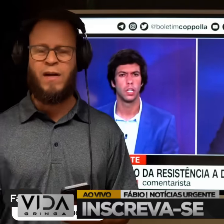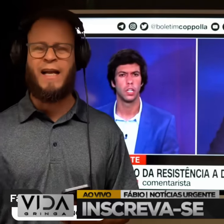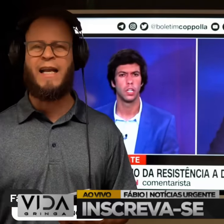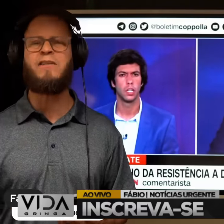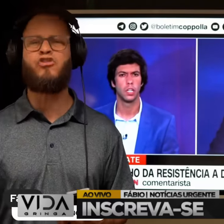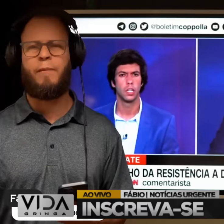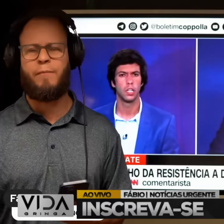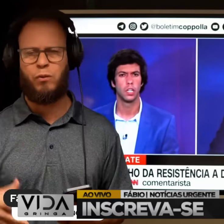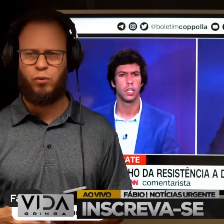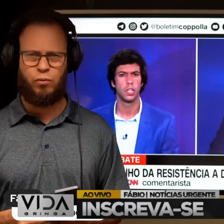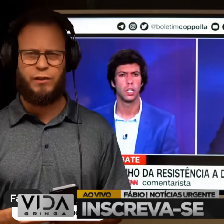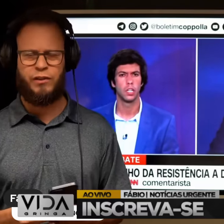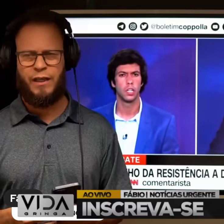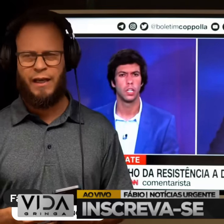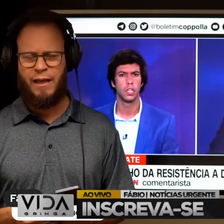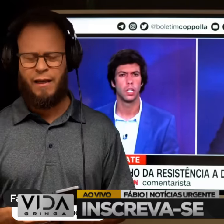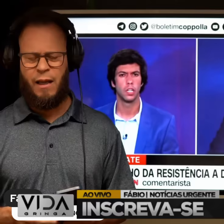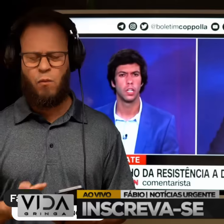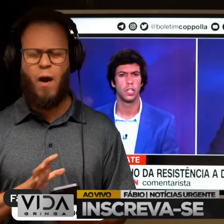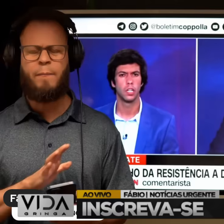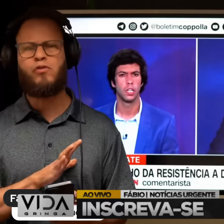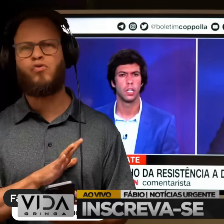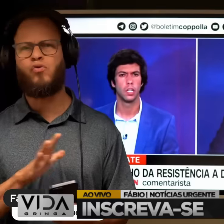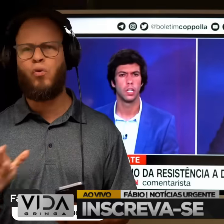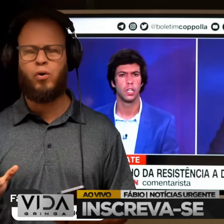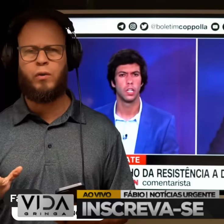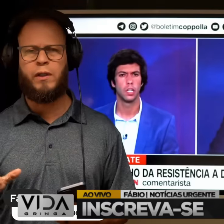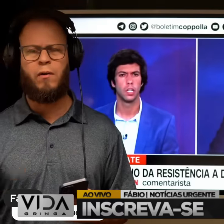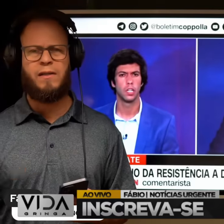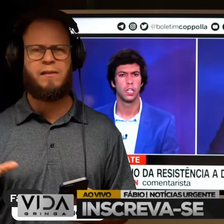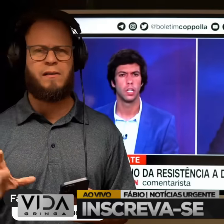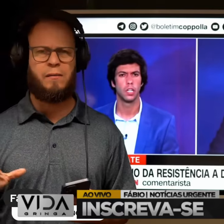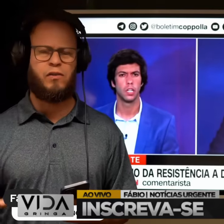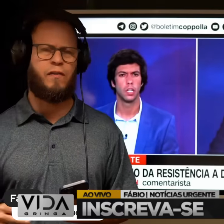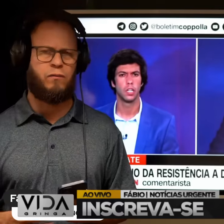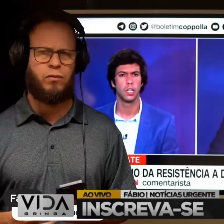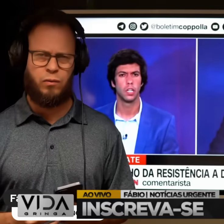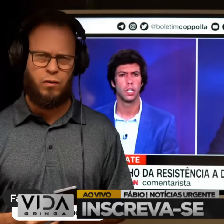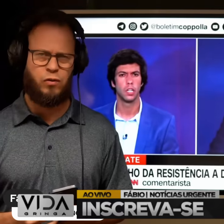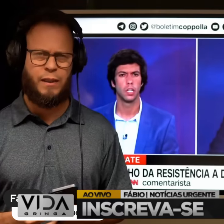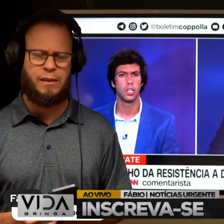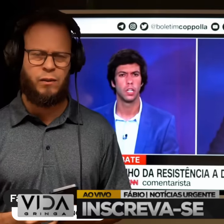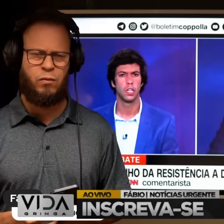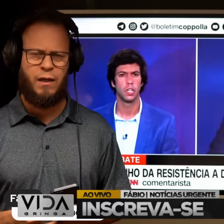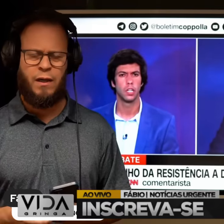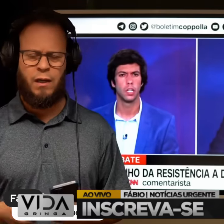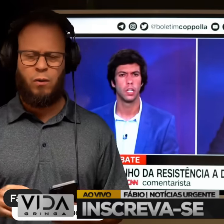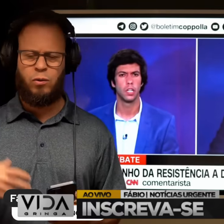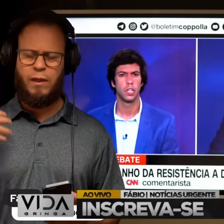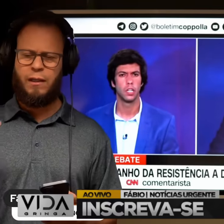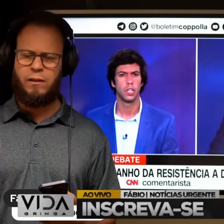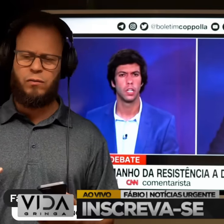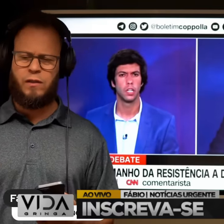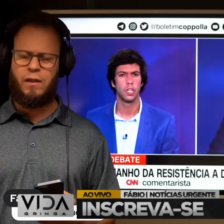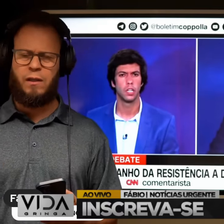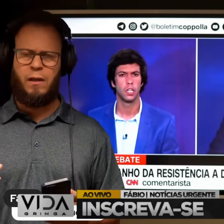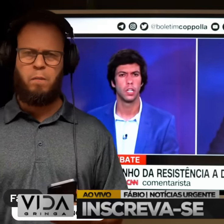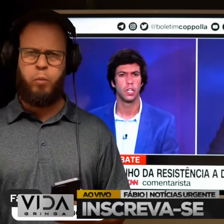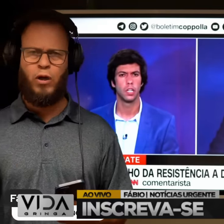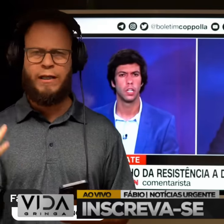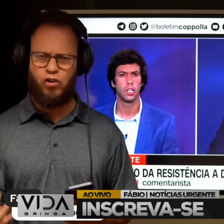um grande amigo dos dois. É um absurdo que nós estamos vendo no nosso Brasil